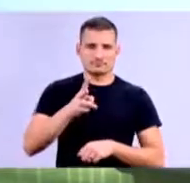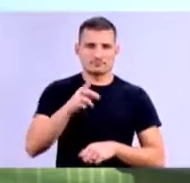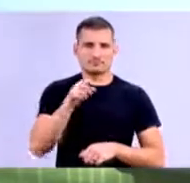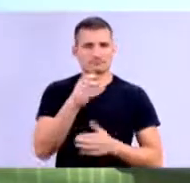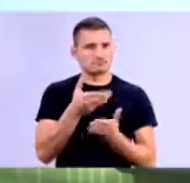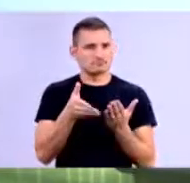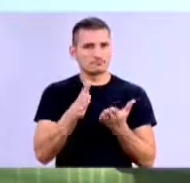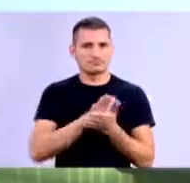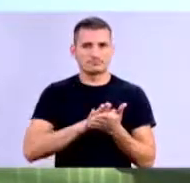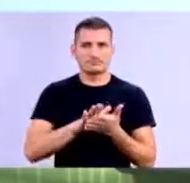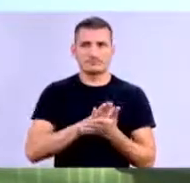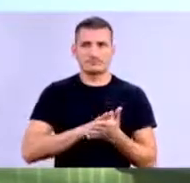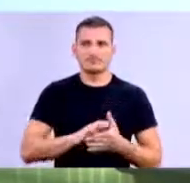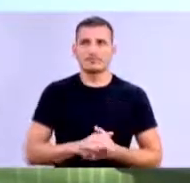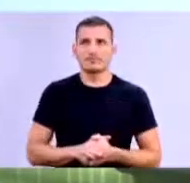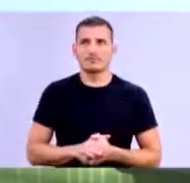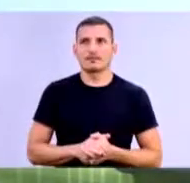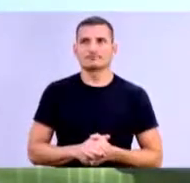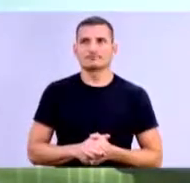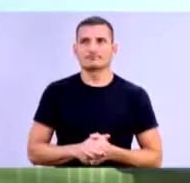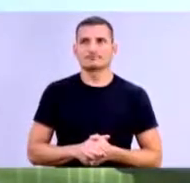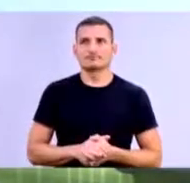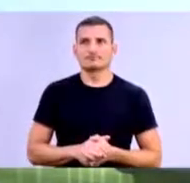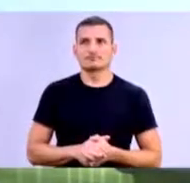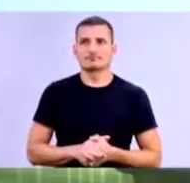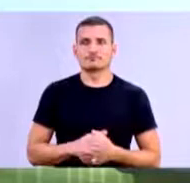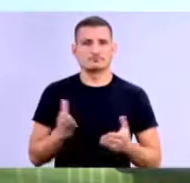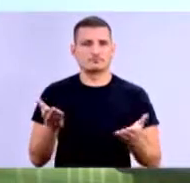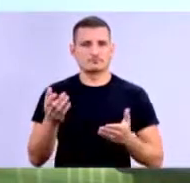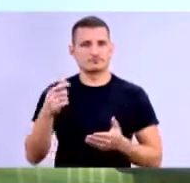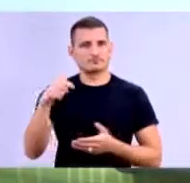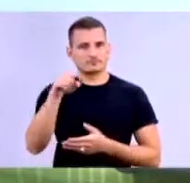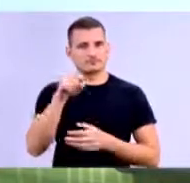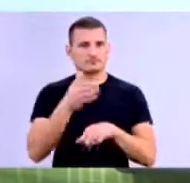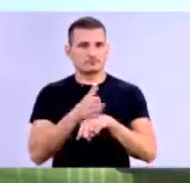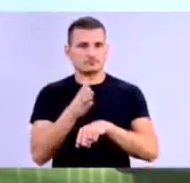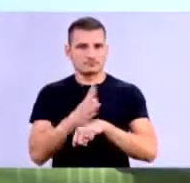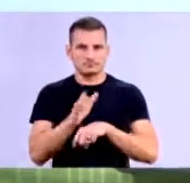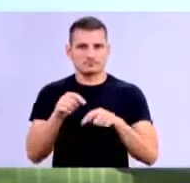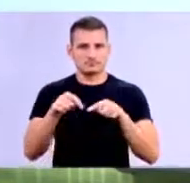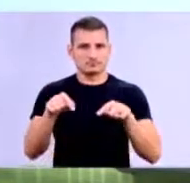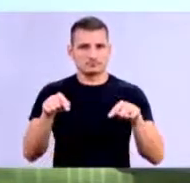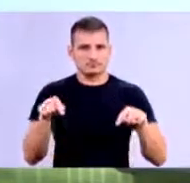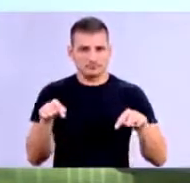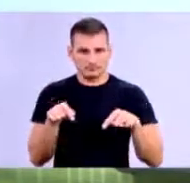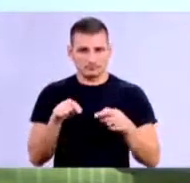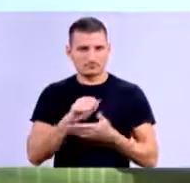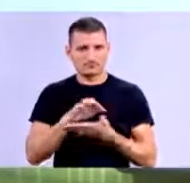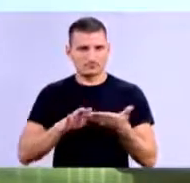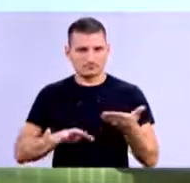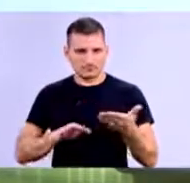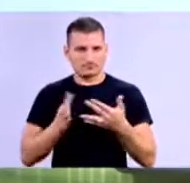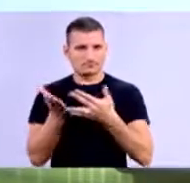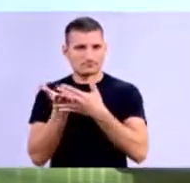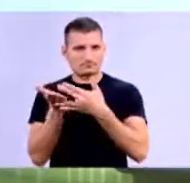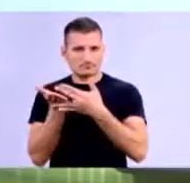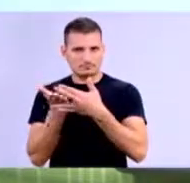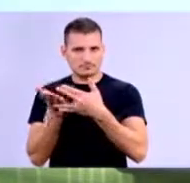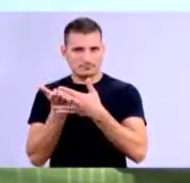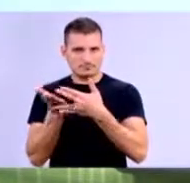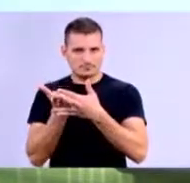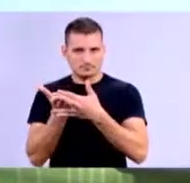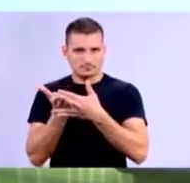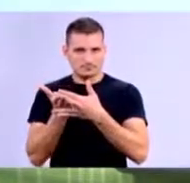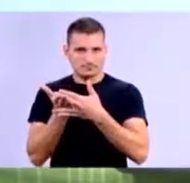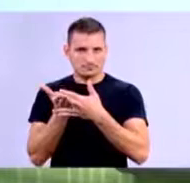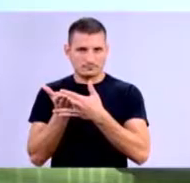nada. Então, vamos dar um tempinho aqui para que você pratique a atividade de sala. Nós já voltamos com mais conhecimento e te espero